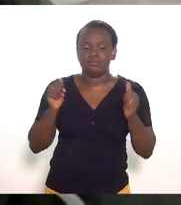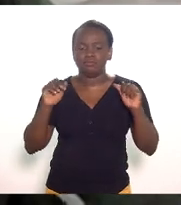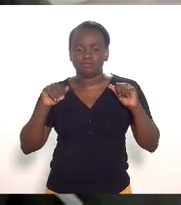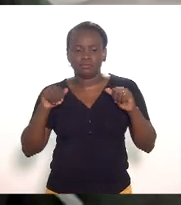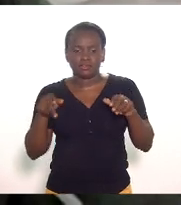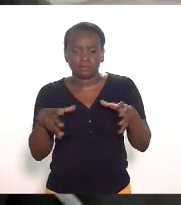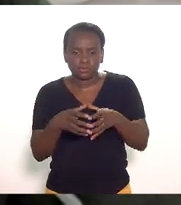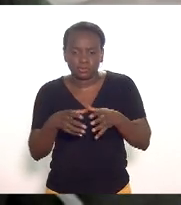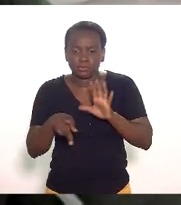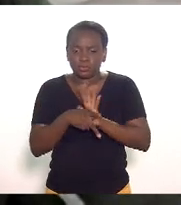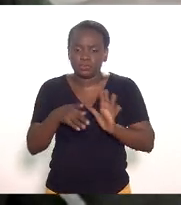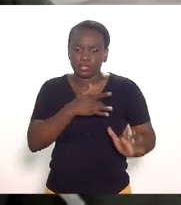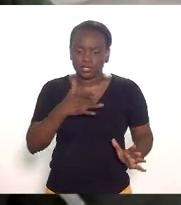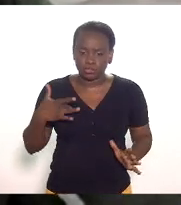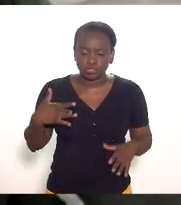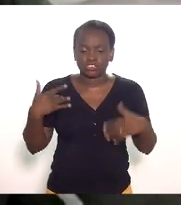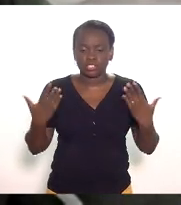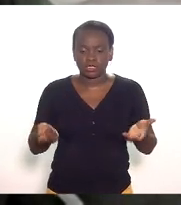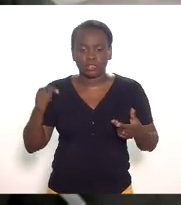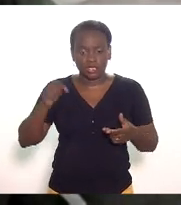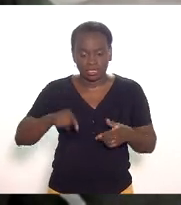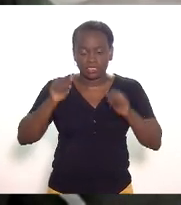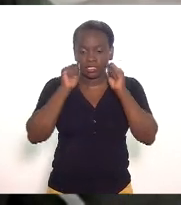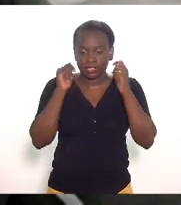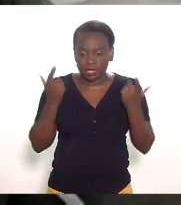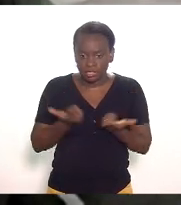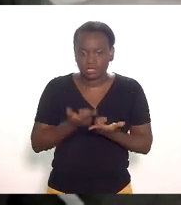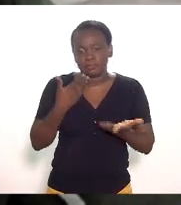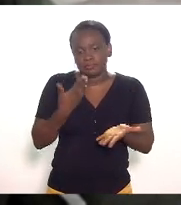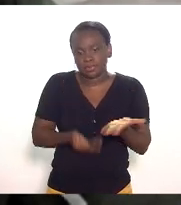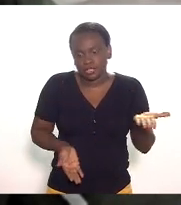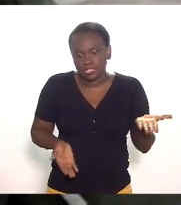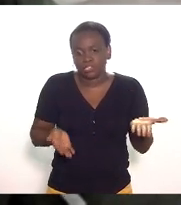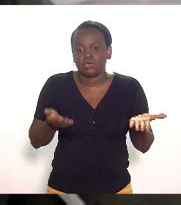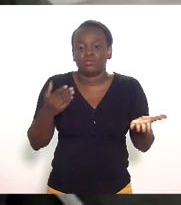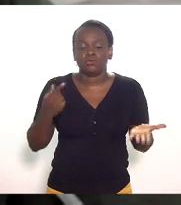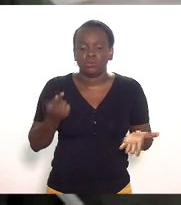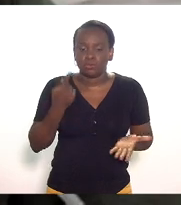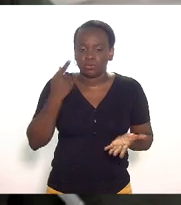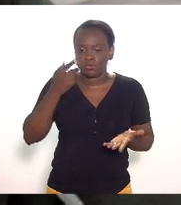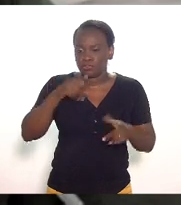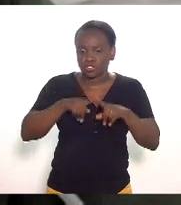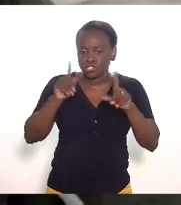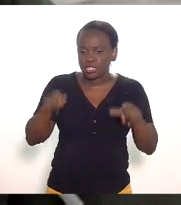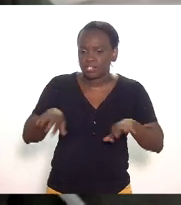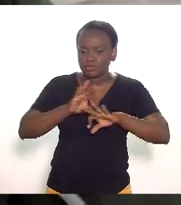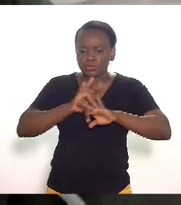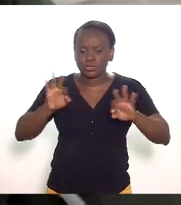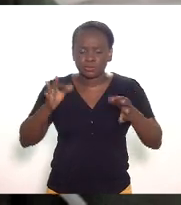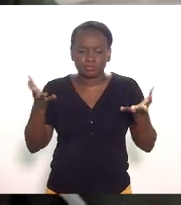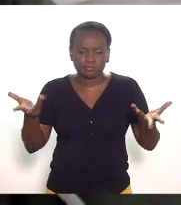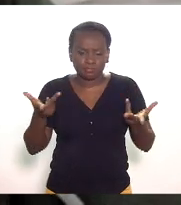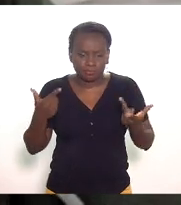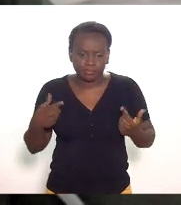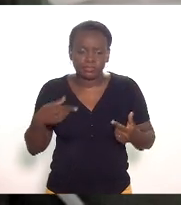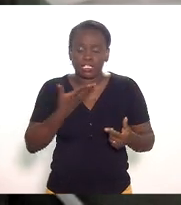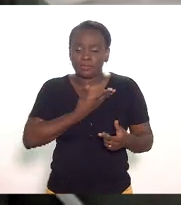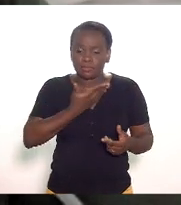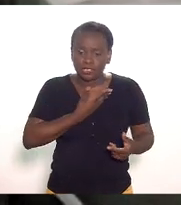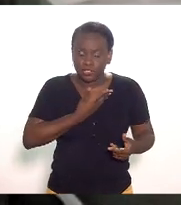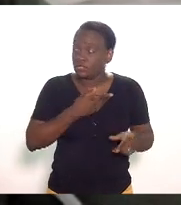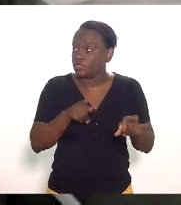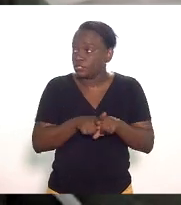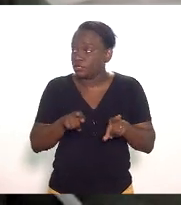da Comissão de Saúde. Então, essa casa perdeu um excelente funcionário, perdemos um amigo e,